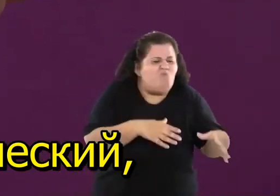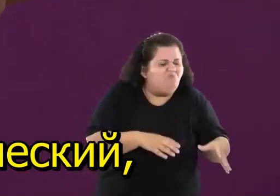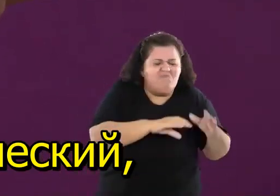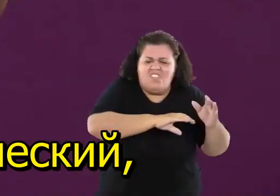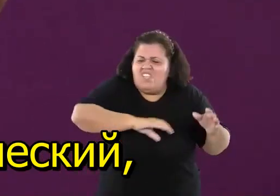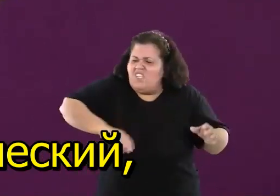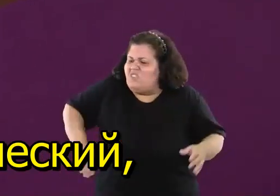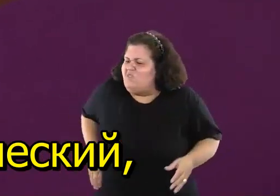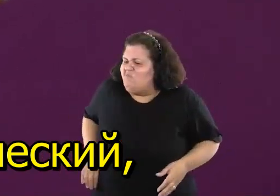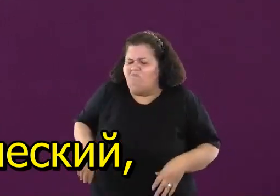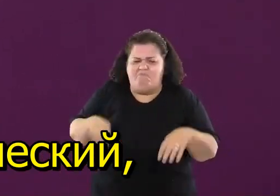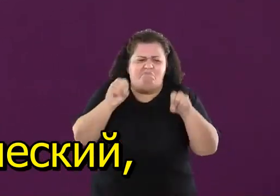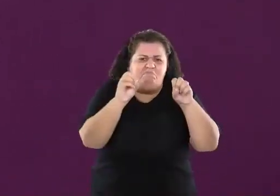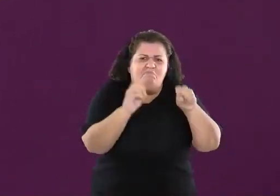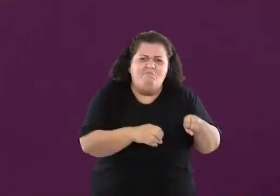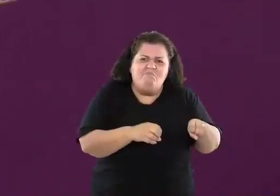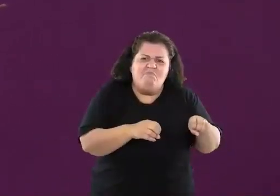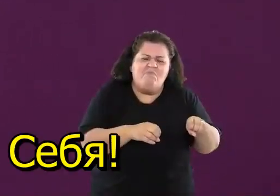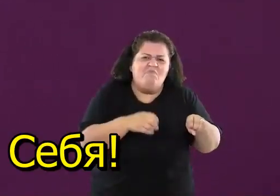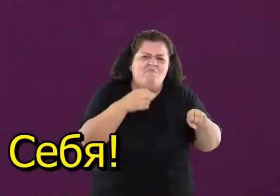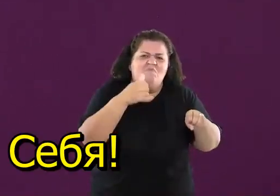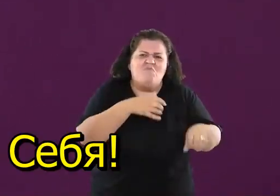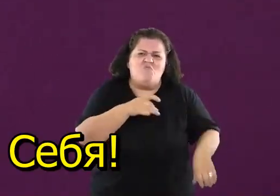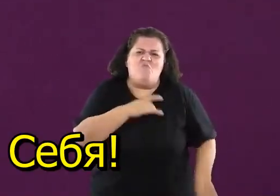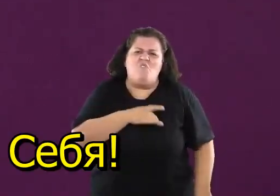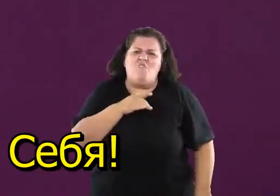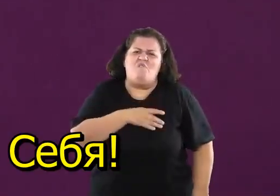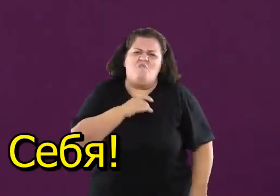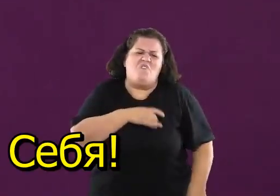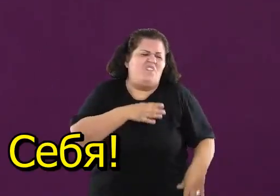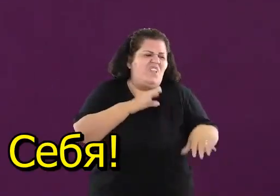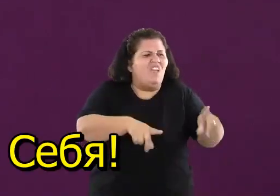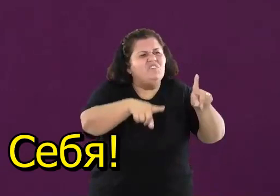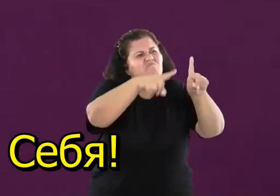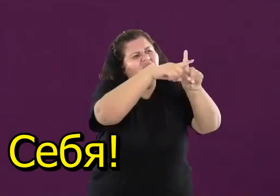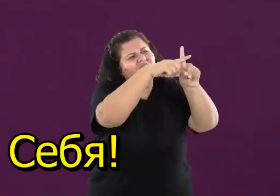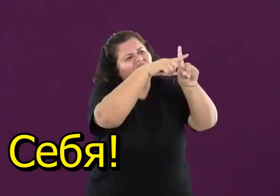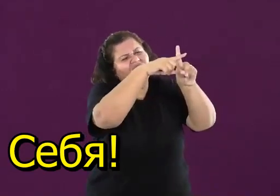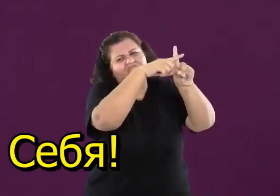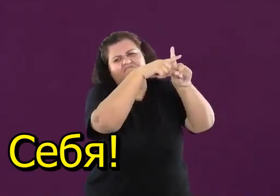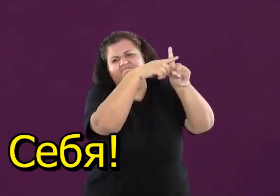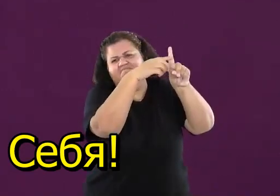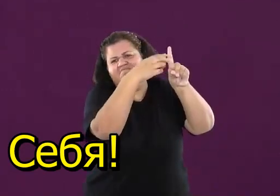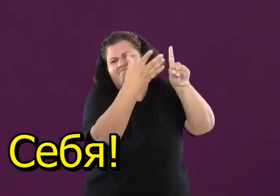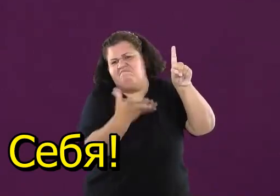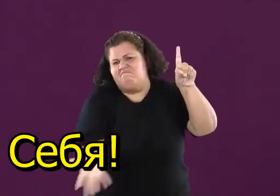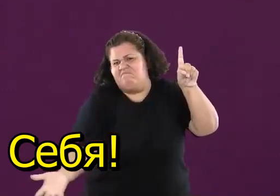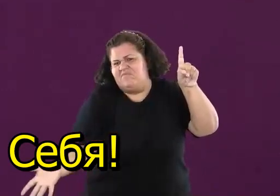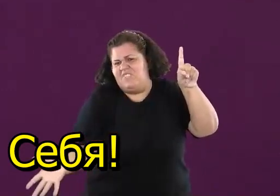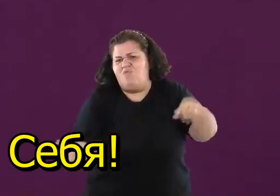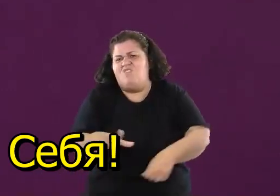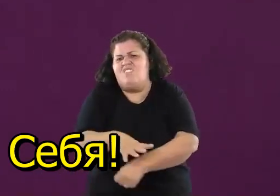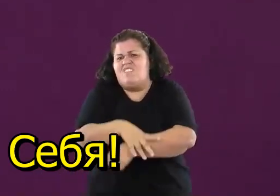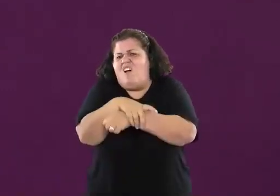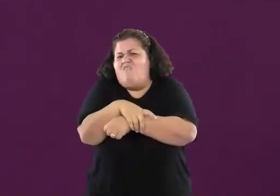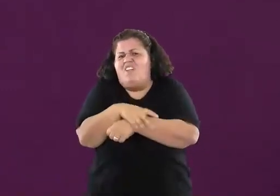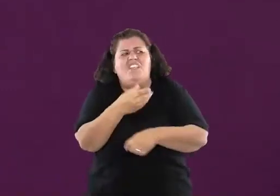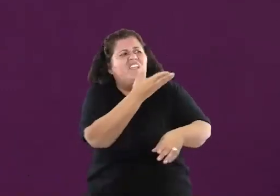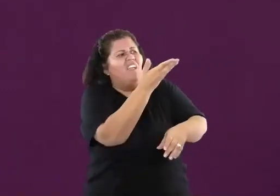esquálido, caquético, preso numa cruz, não pôde salvar nem Ele